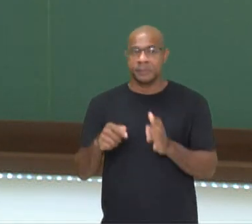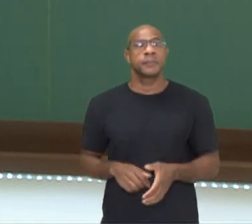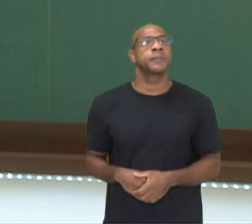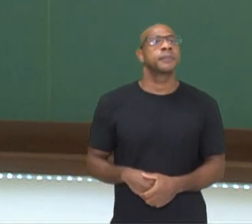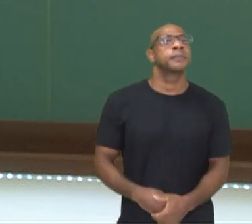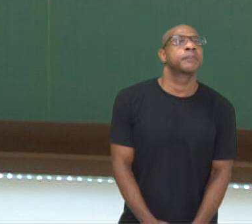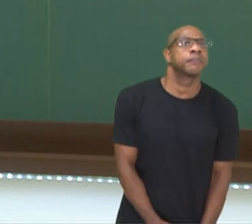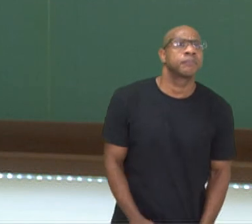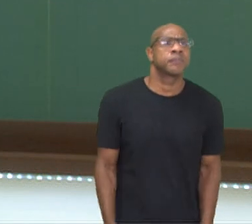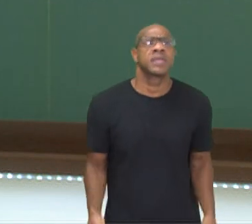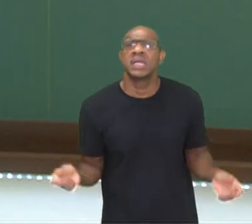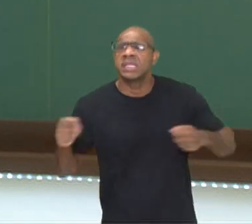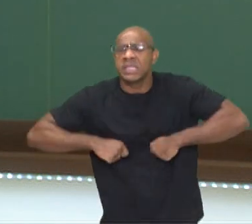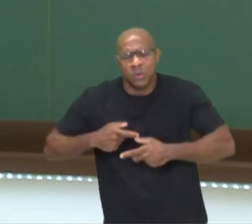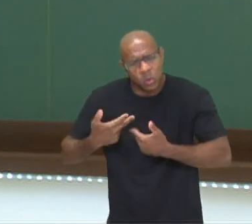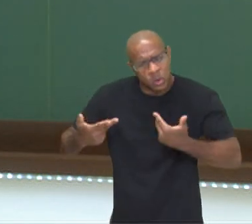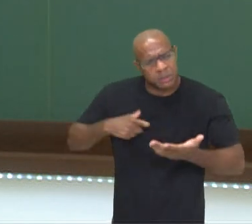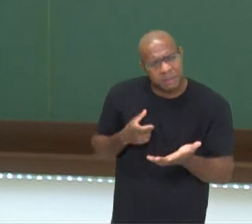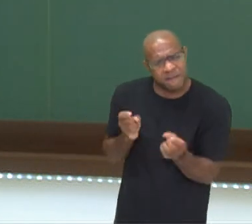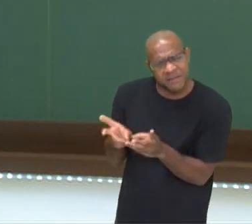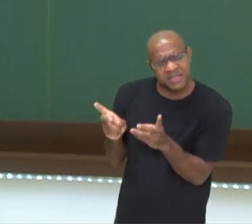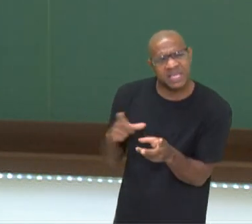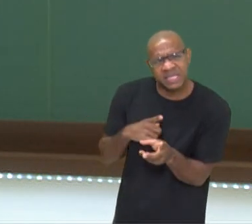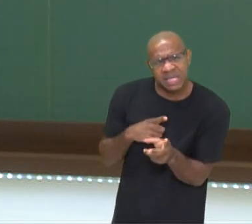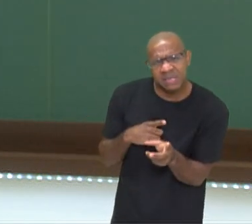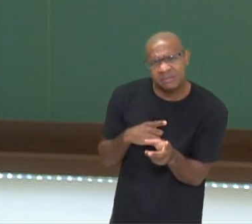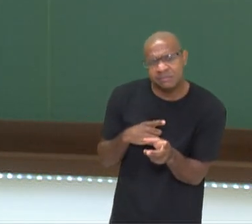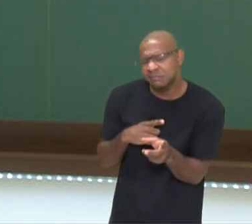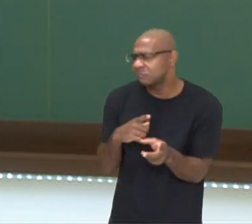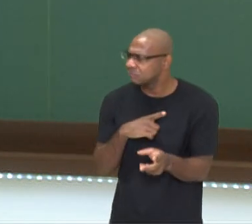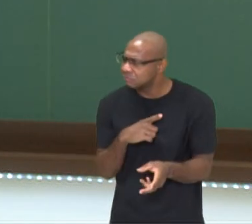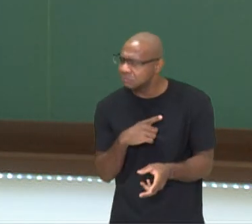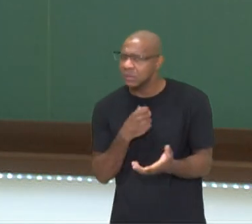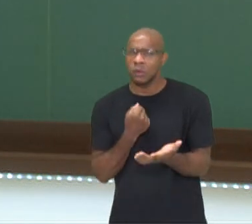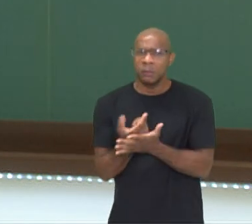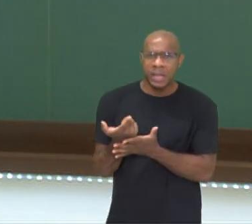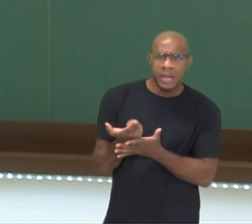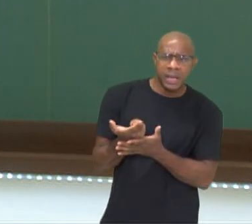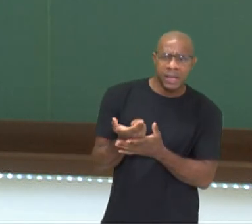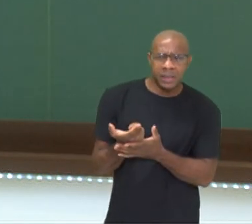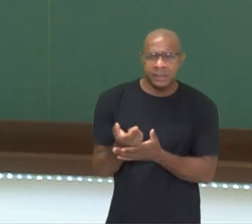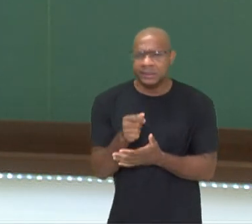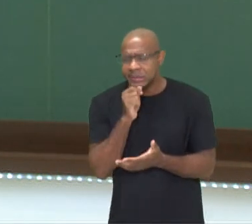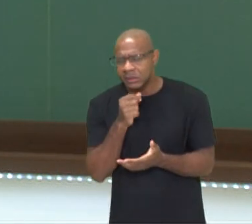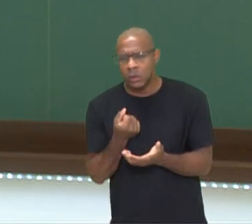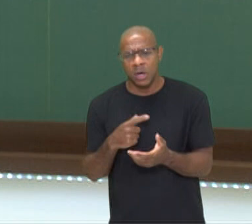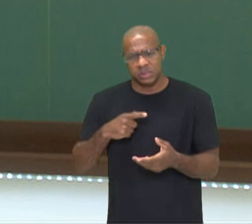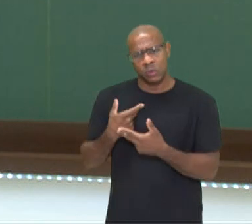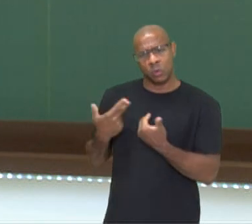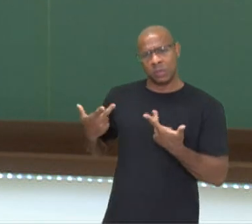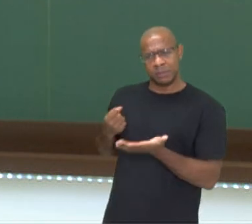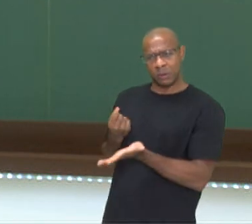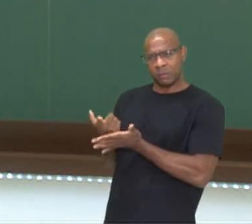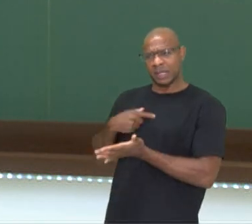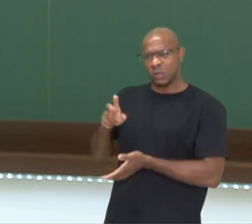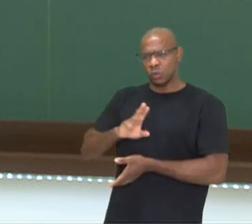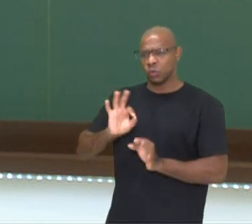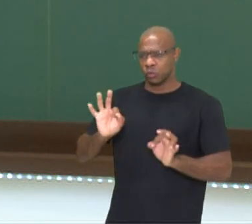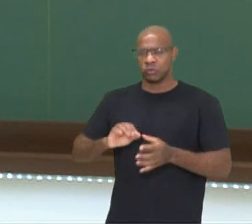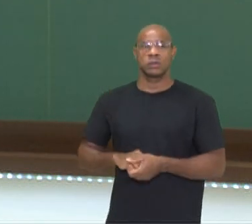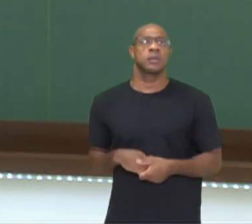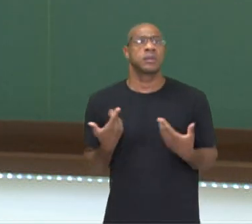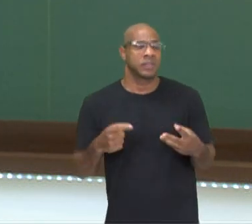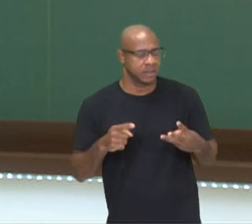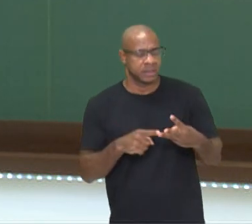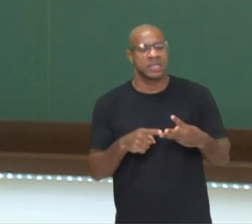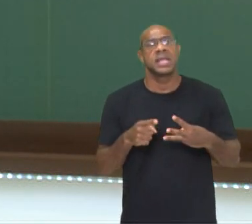Tenho posses para vender? Tem mais essa. Se você tiver alguma coisa para vender, para comprar aquilo que você tem vontade, excelente. Tenho tempo